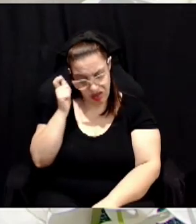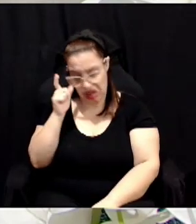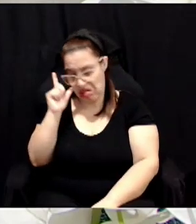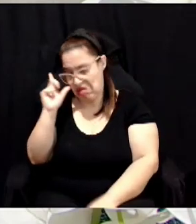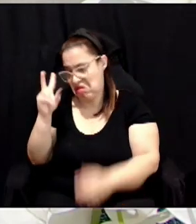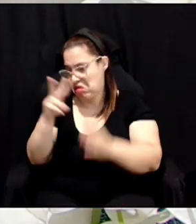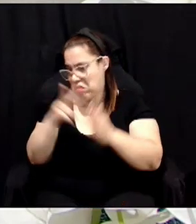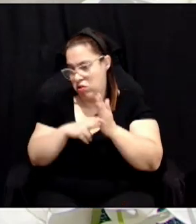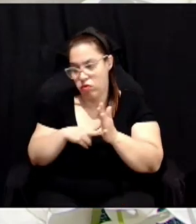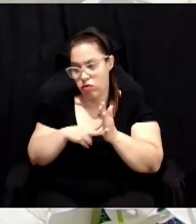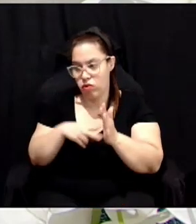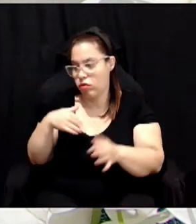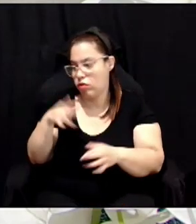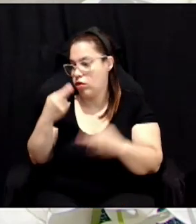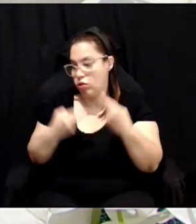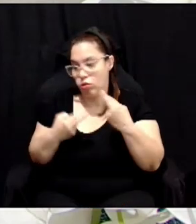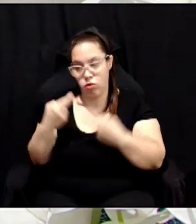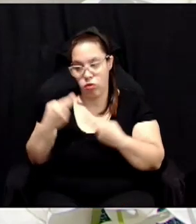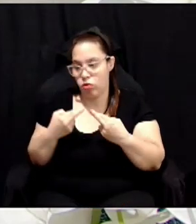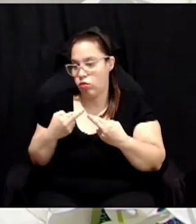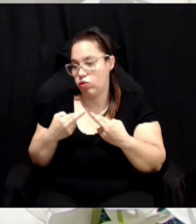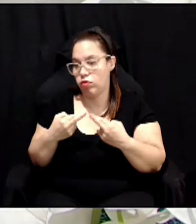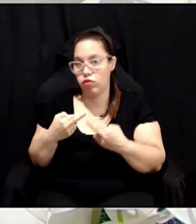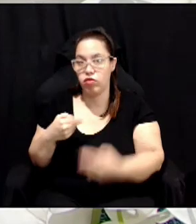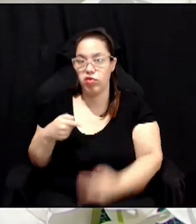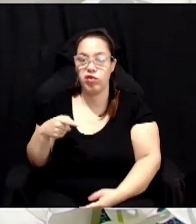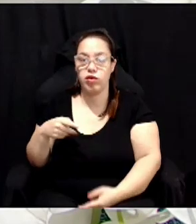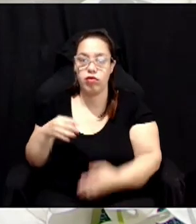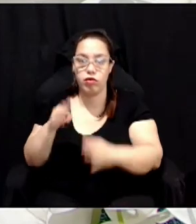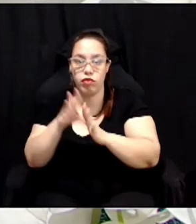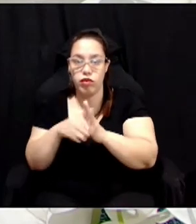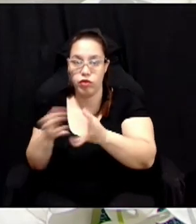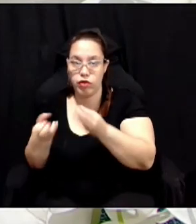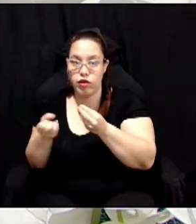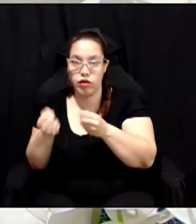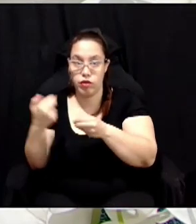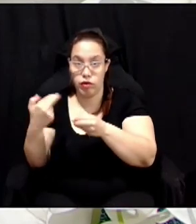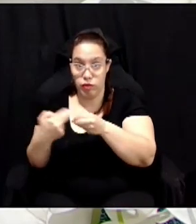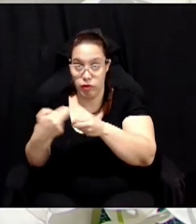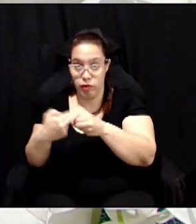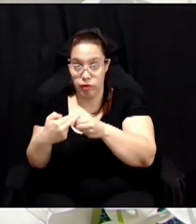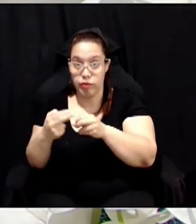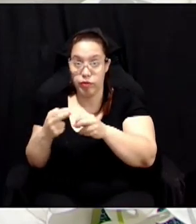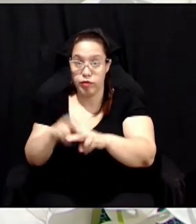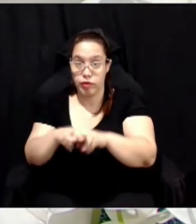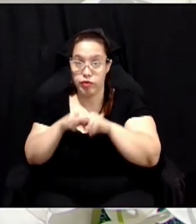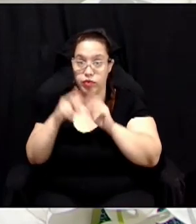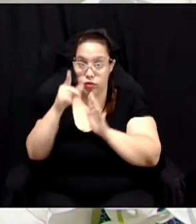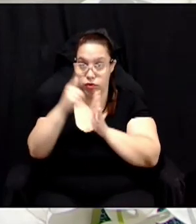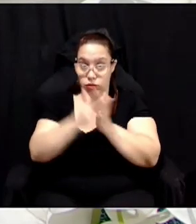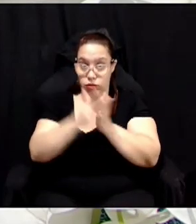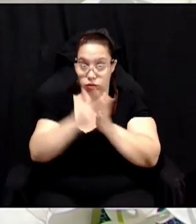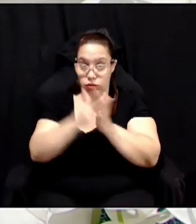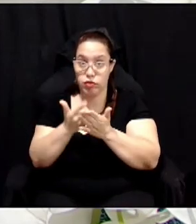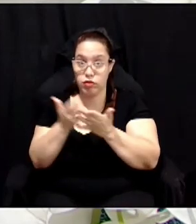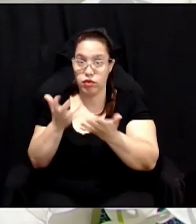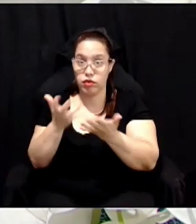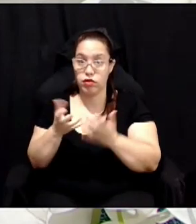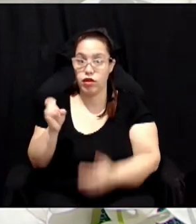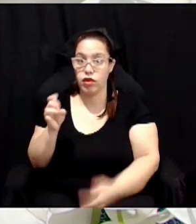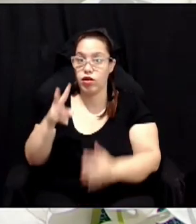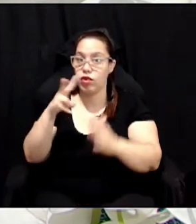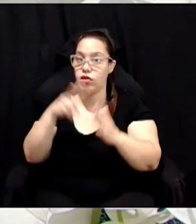muitas relações e tudo mais. E é esse o perfil que nós queremos na universidade. Por isso a lista de obras, porque quem só dá uma olhadinha no